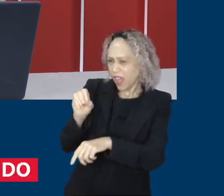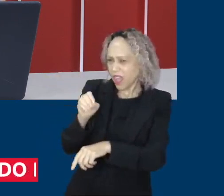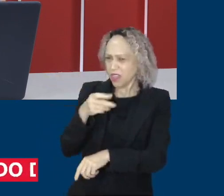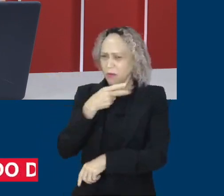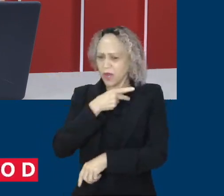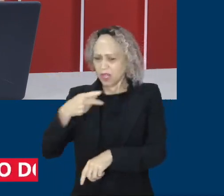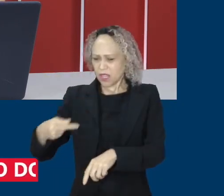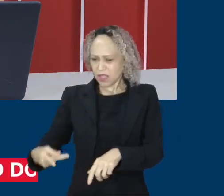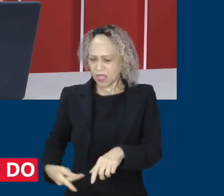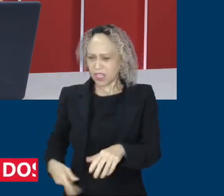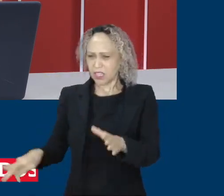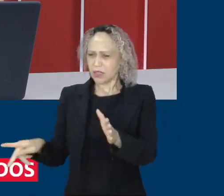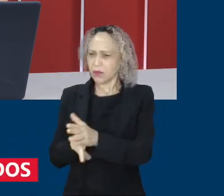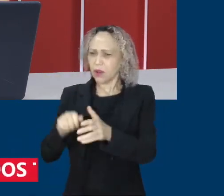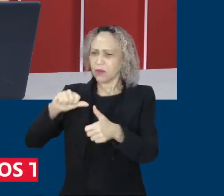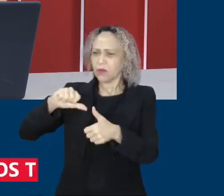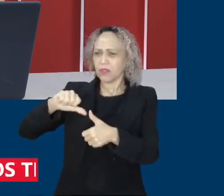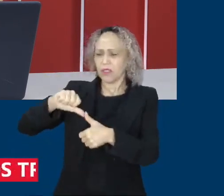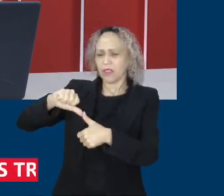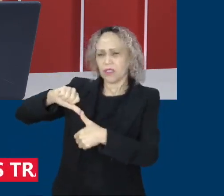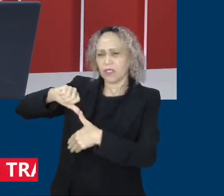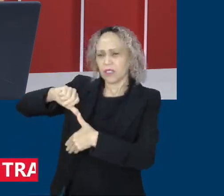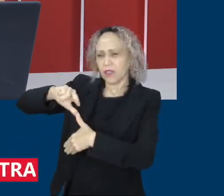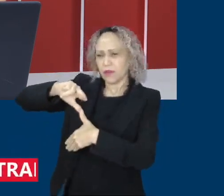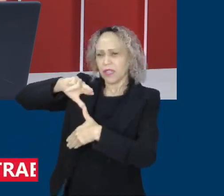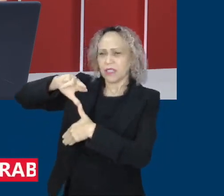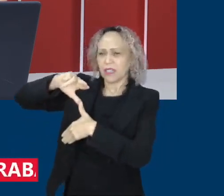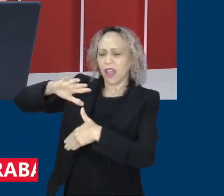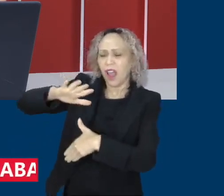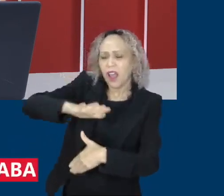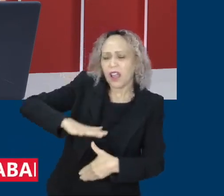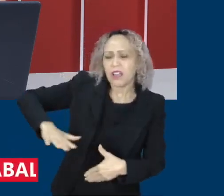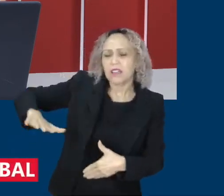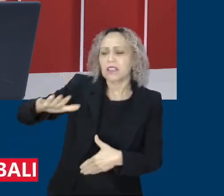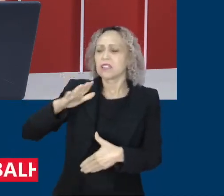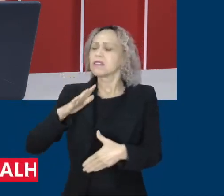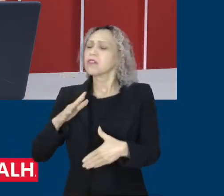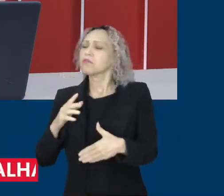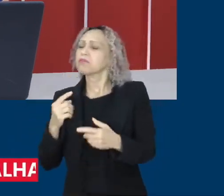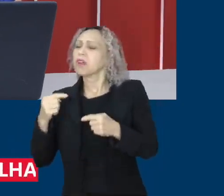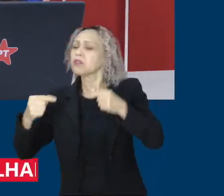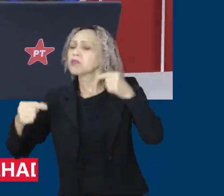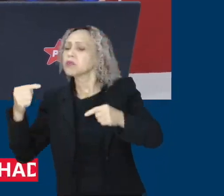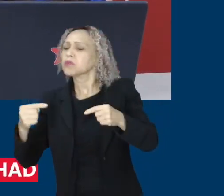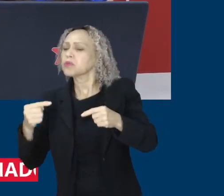aqui da América Latina para discutir os interesses comuns da região.